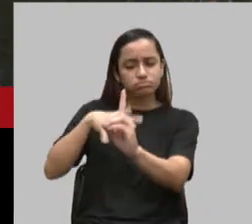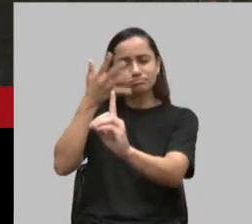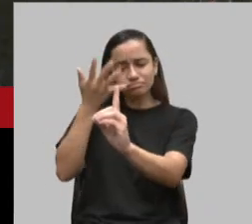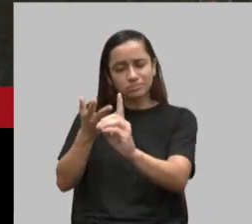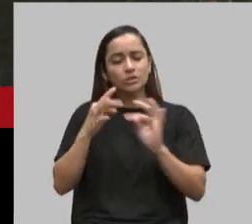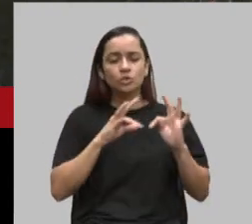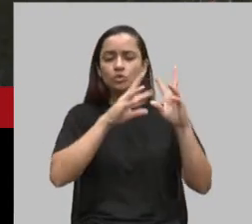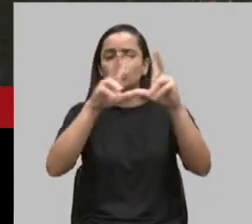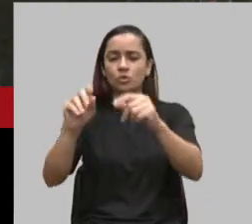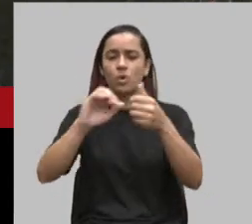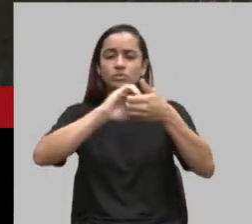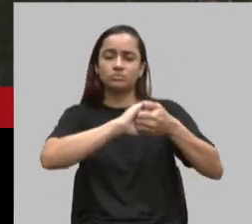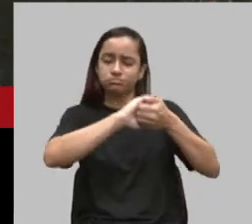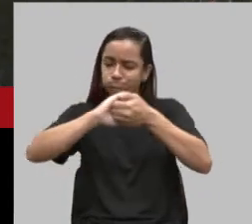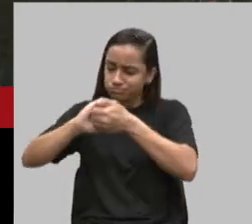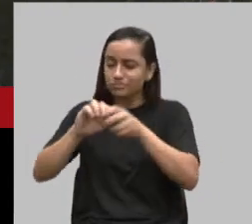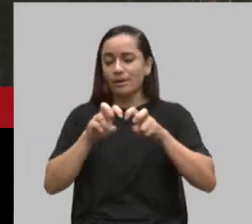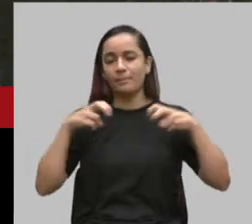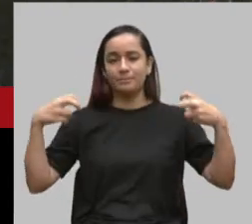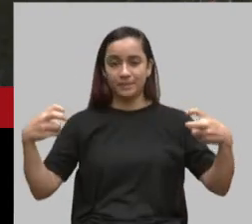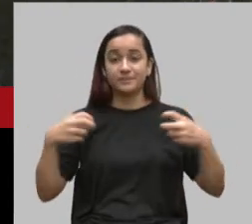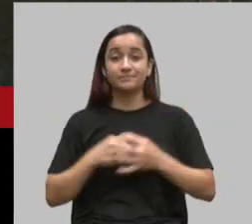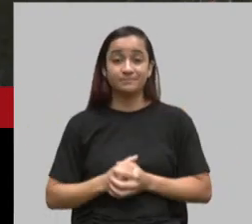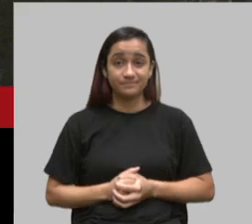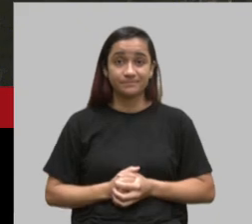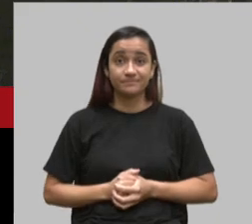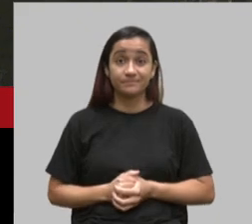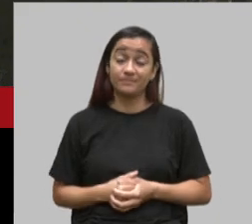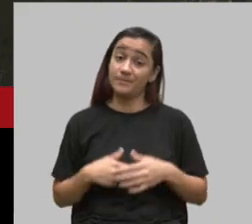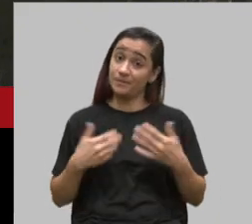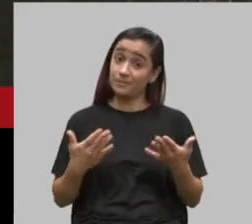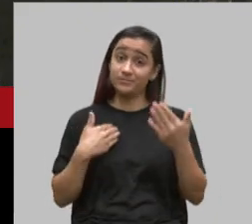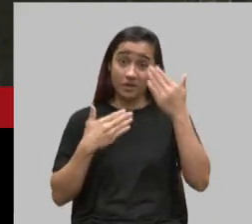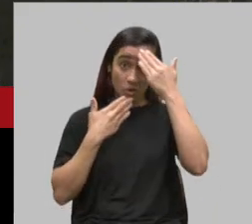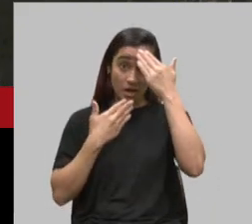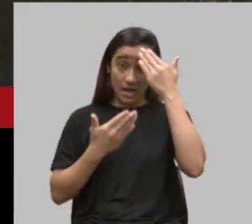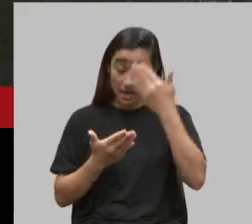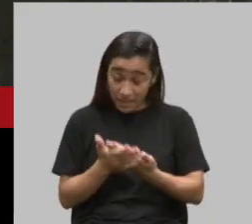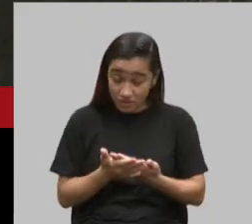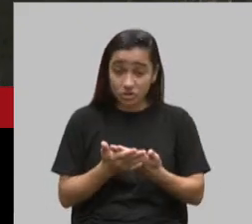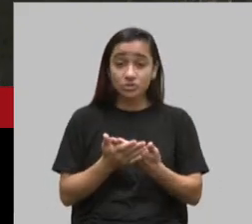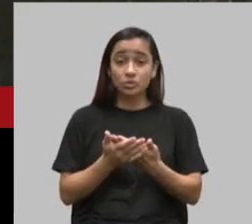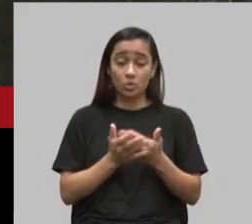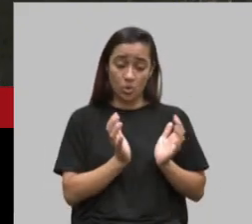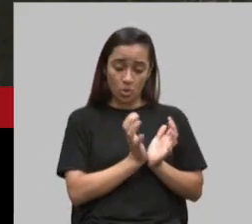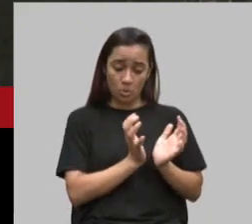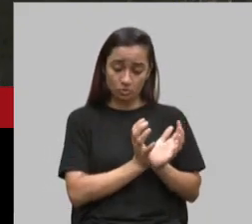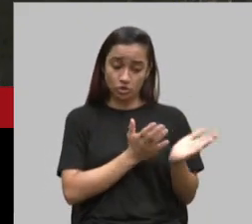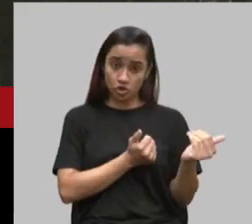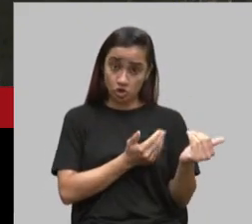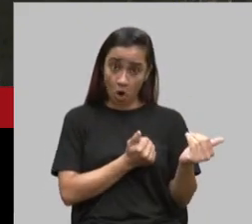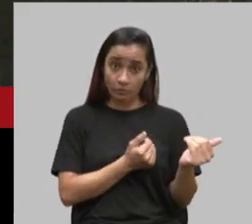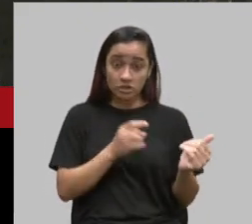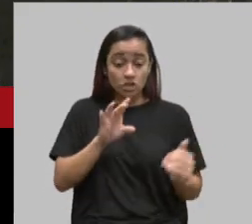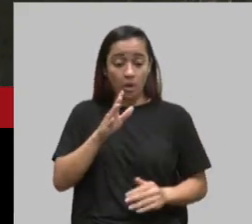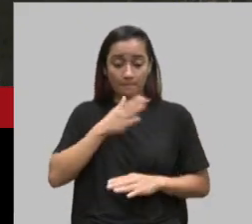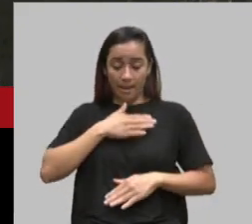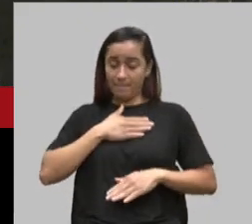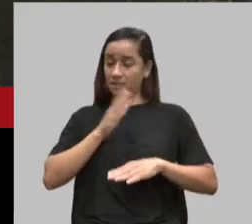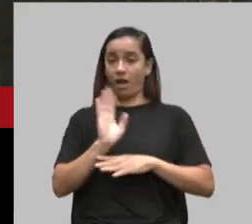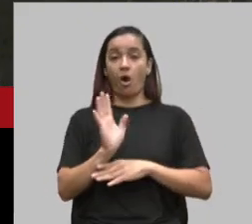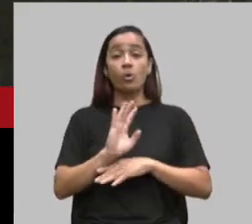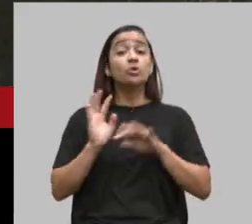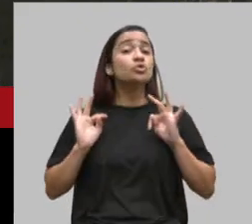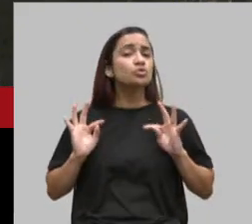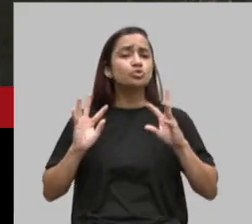da mesa bom eu acredito que o Parlamento jovem não só para mim mas mas para todos os